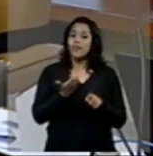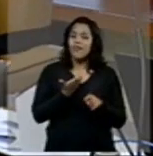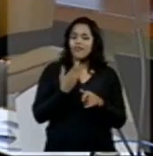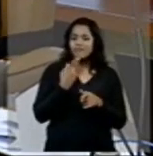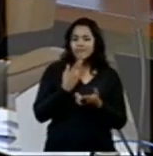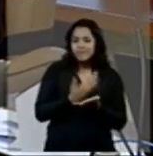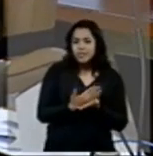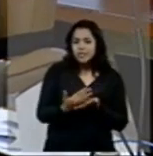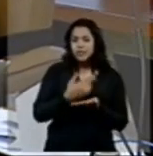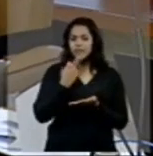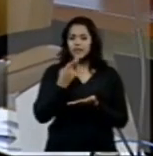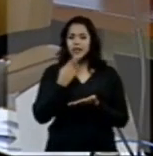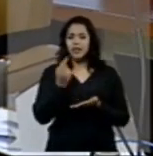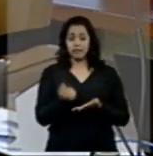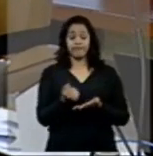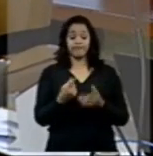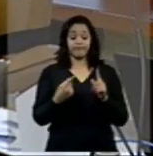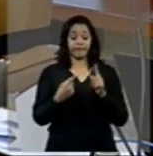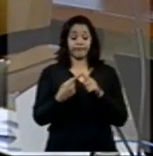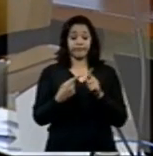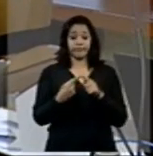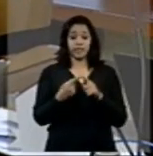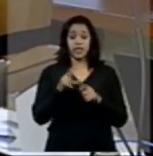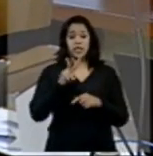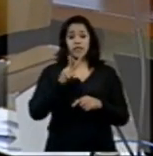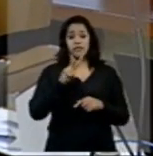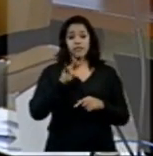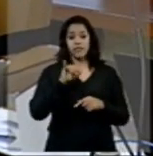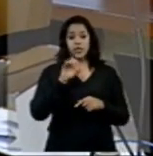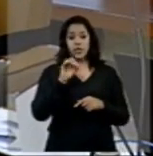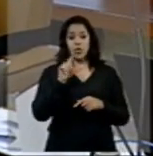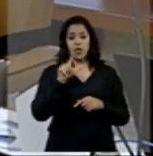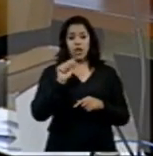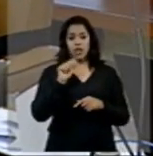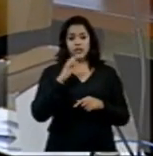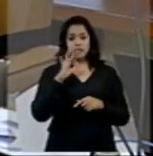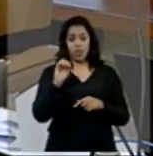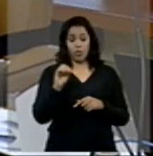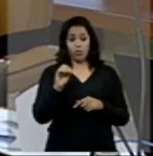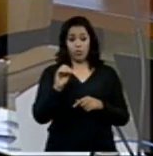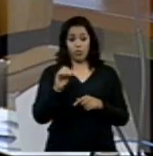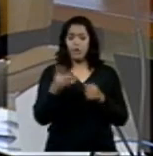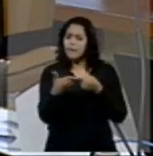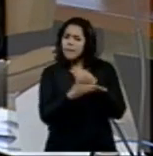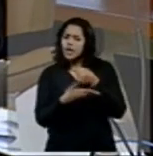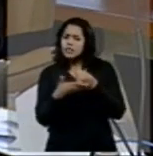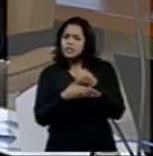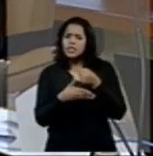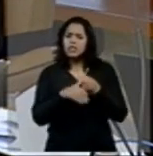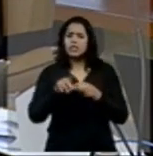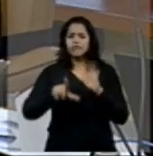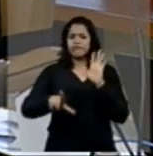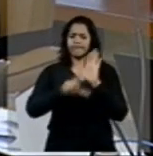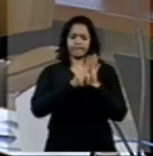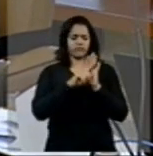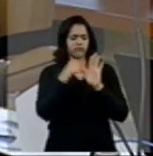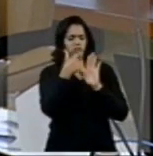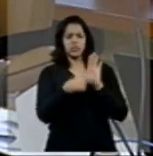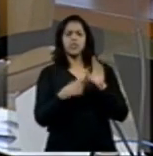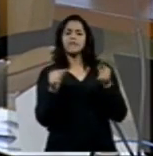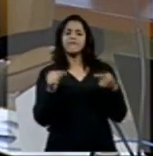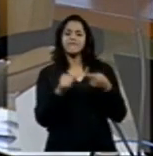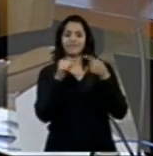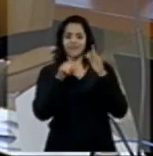principiar pela alegada violação do princípio da legalidade. O que se sustenta na